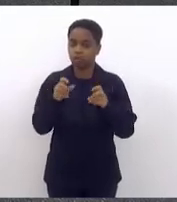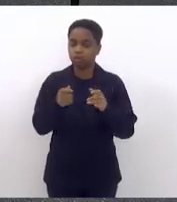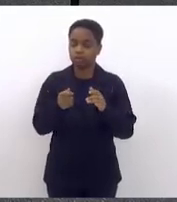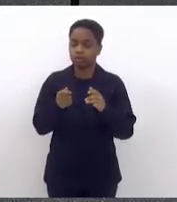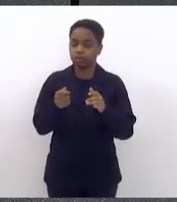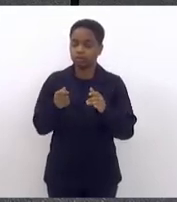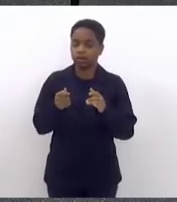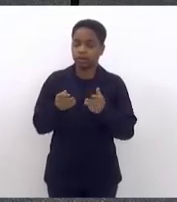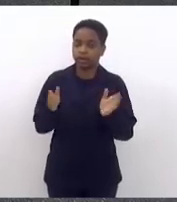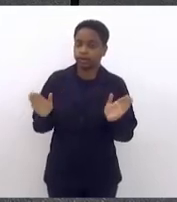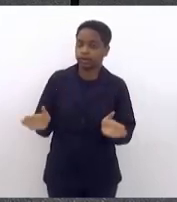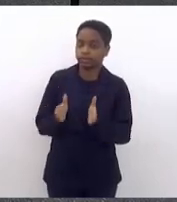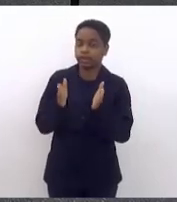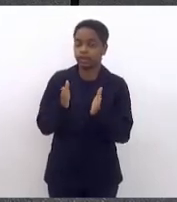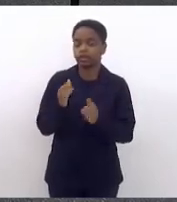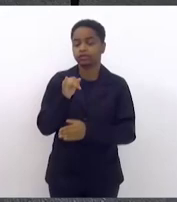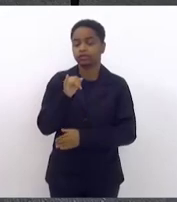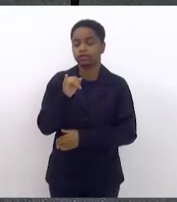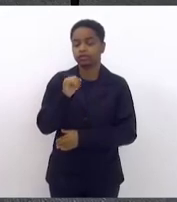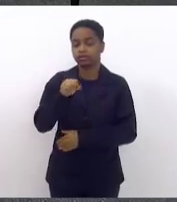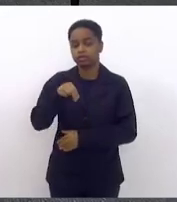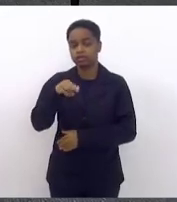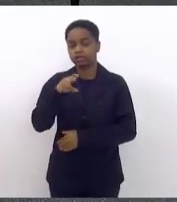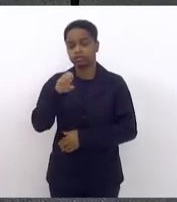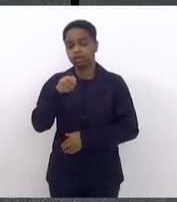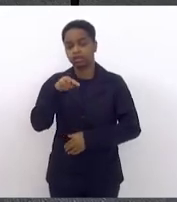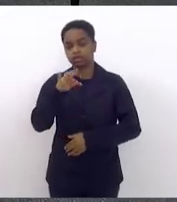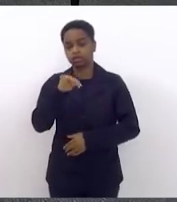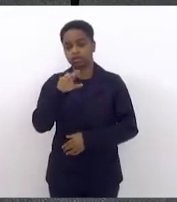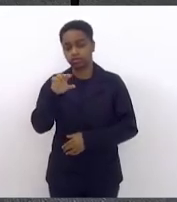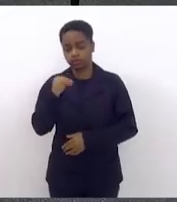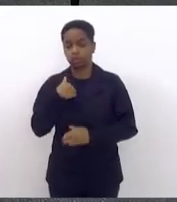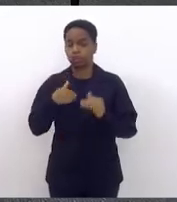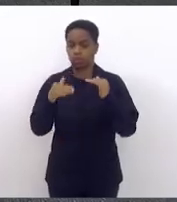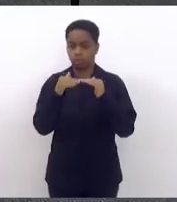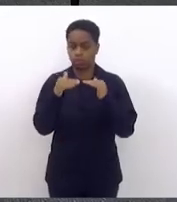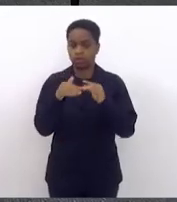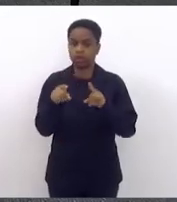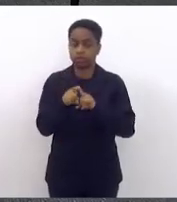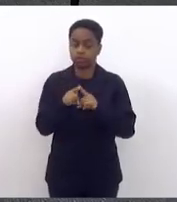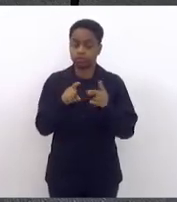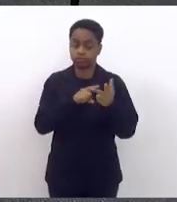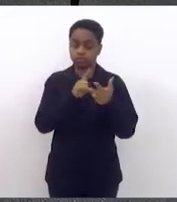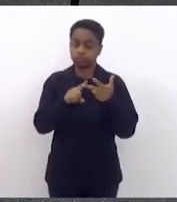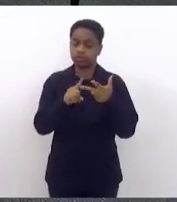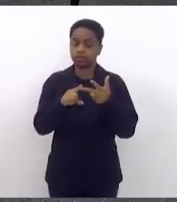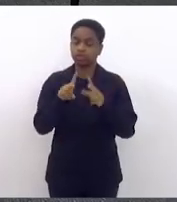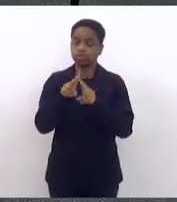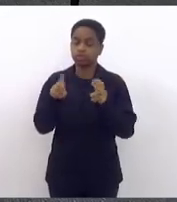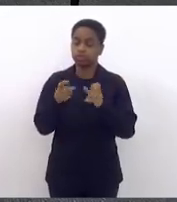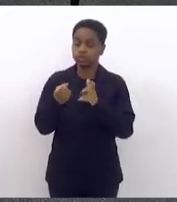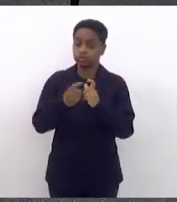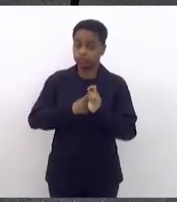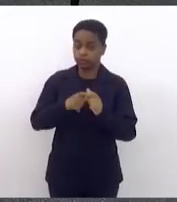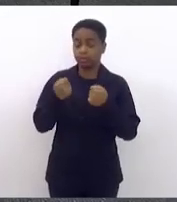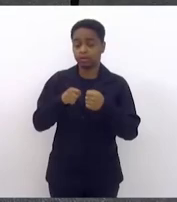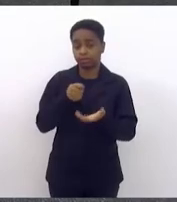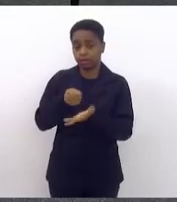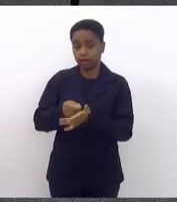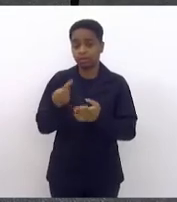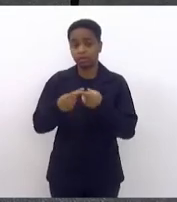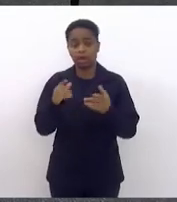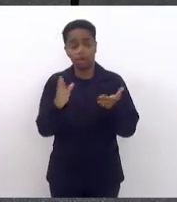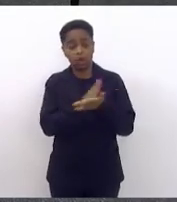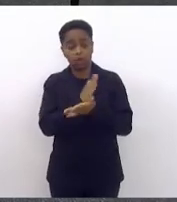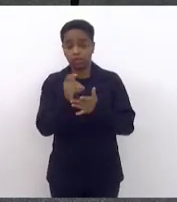eu compartilho, e ainda coloco essa questão da cobrança das dívidas. Tem gente que não paga